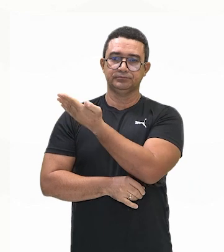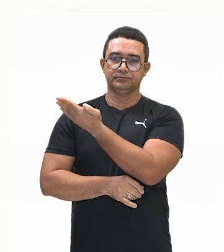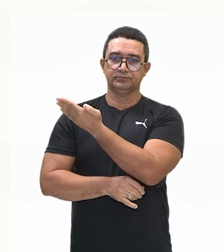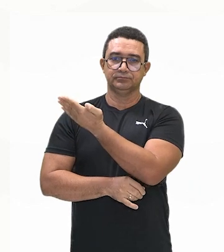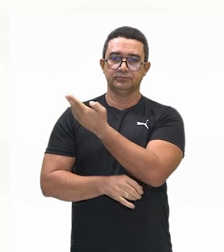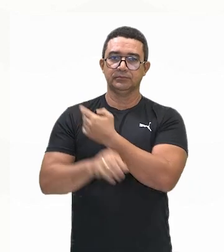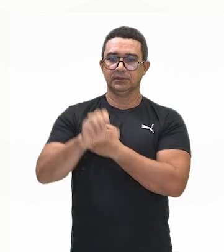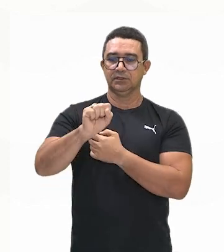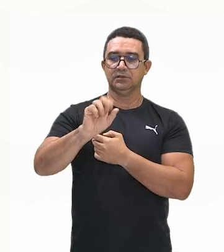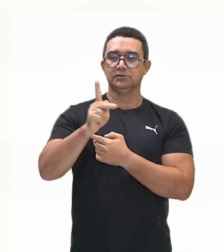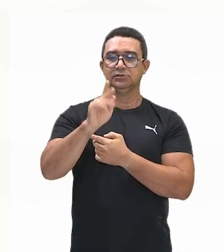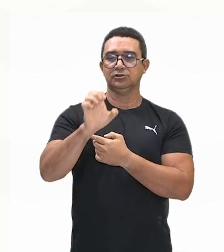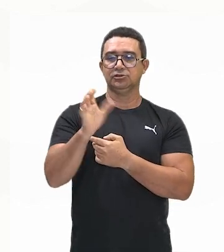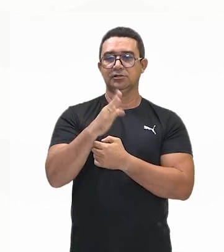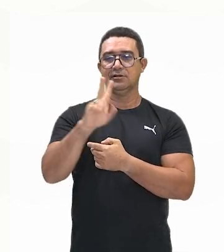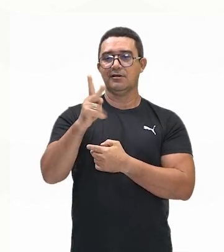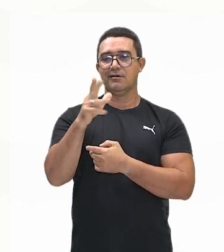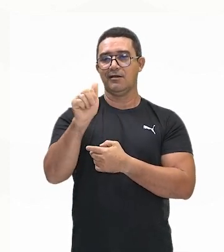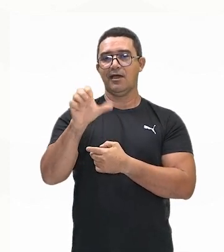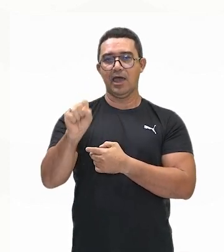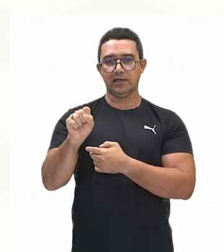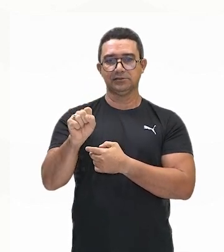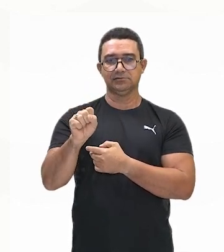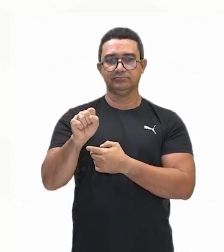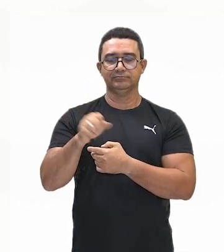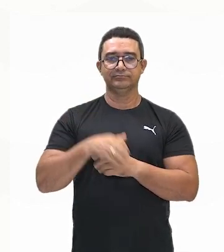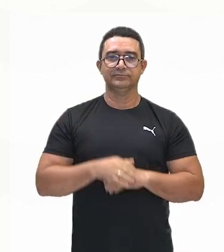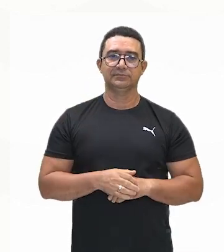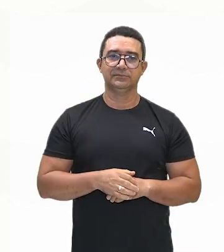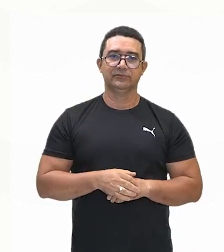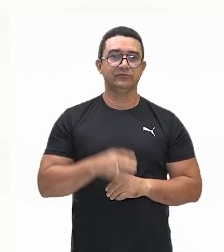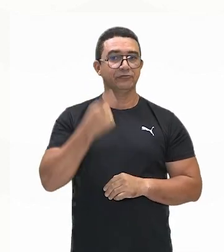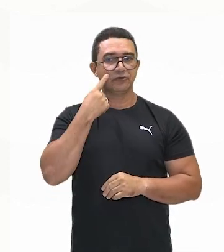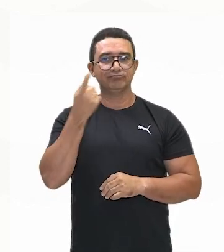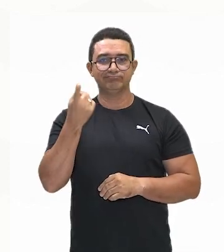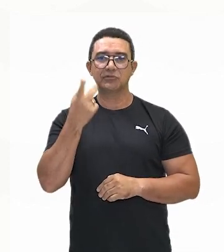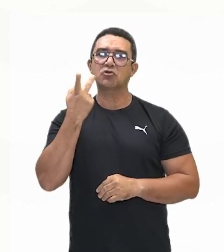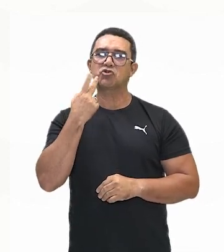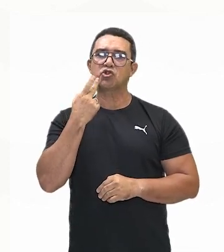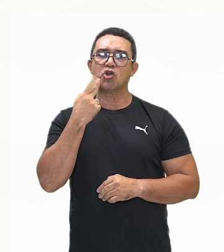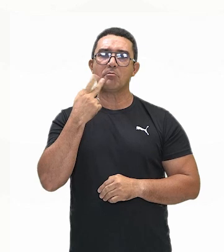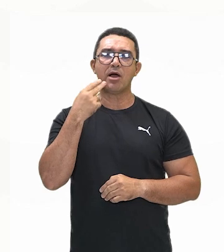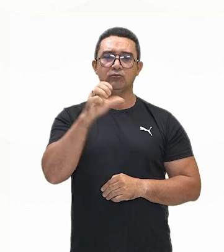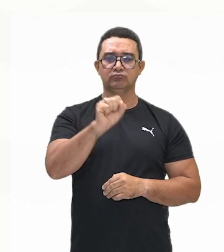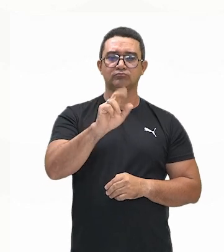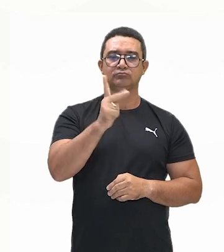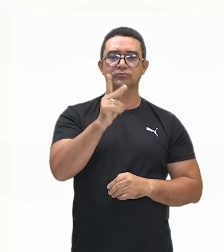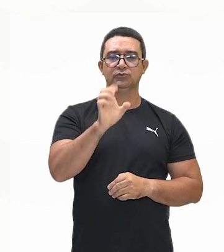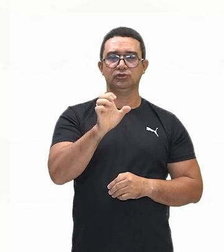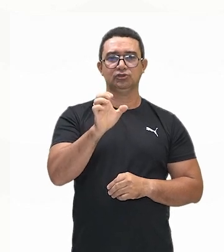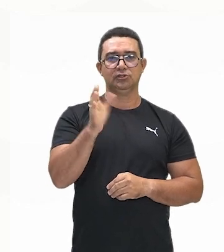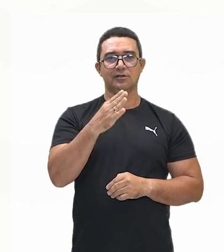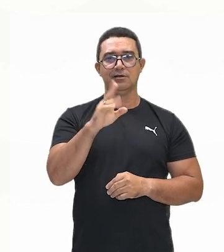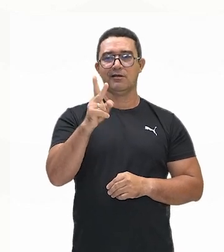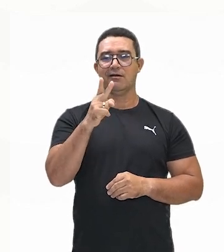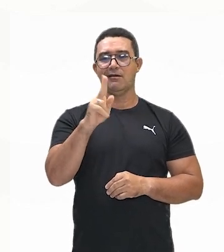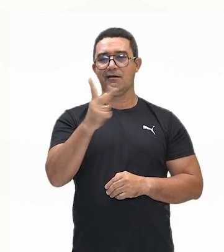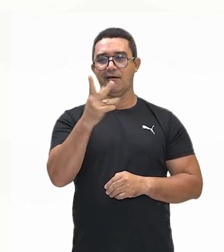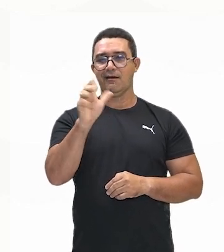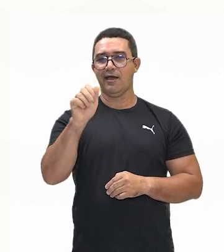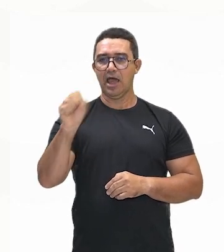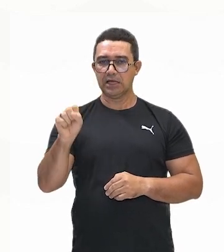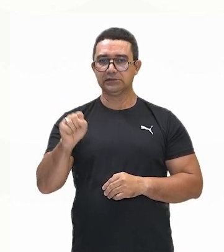situação. She has decided, olha só, não está abreviado, certo? She has decided to accept the job offer.